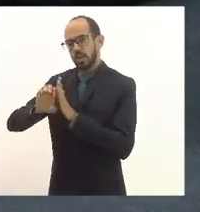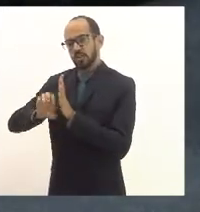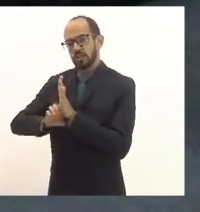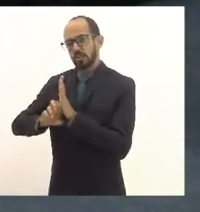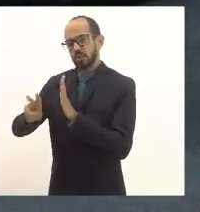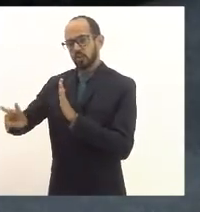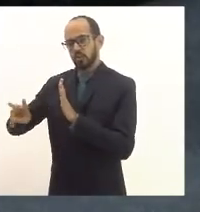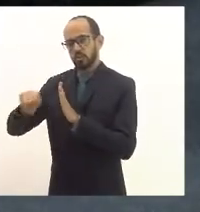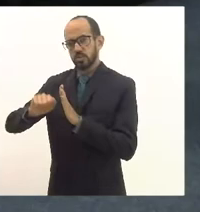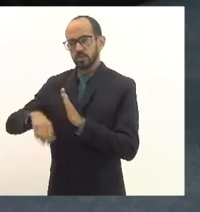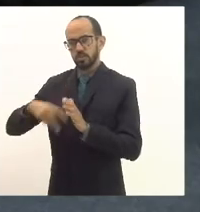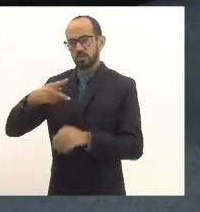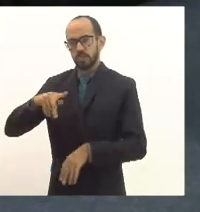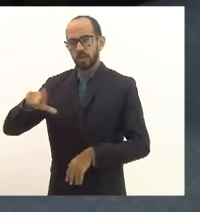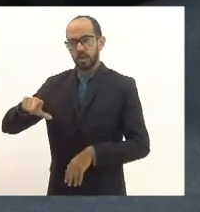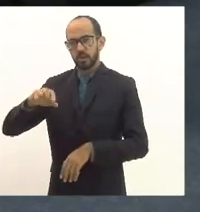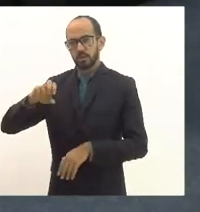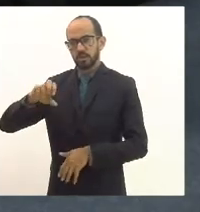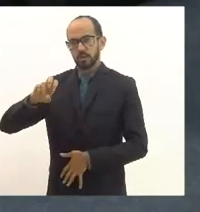fiz do projeto